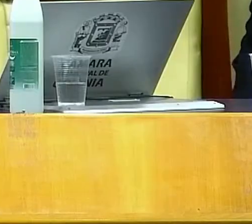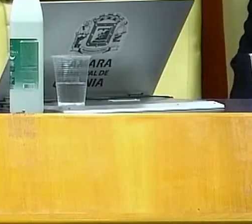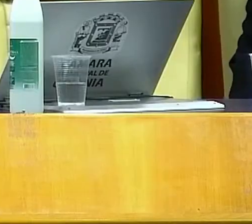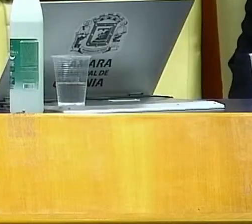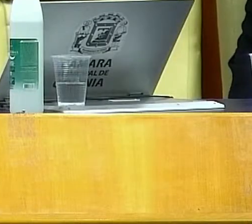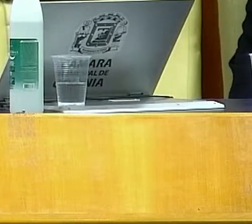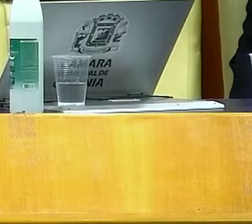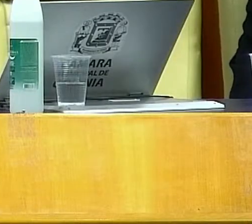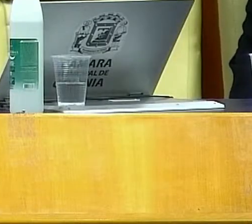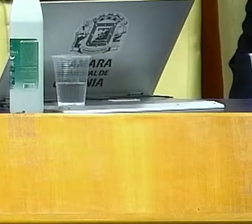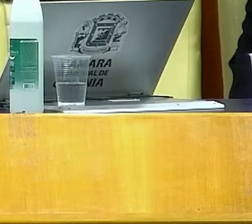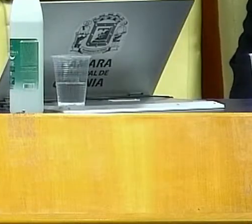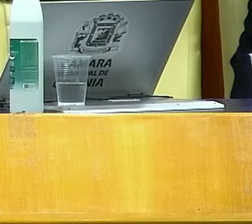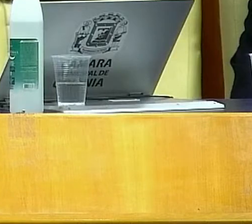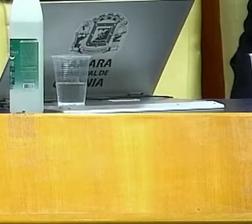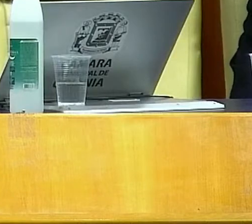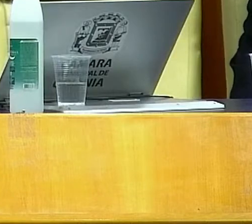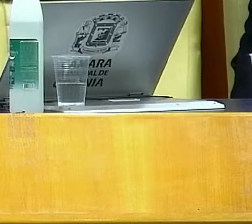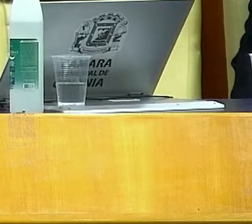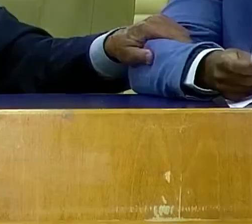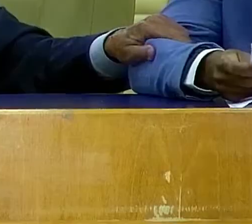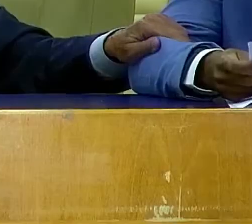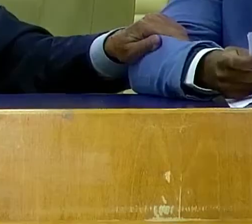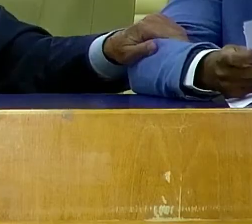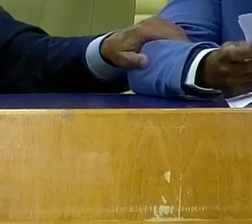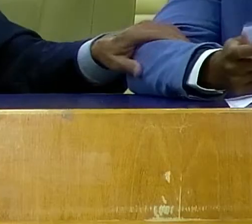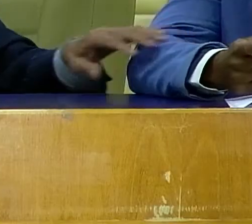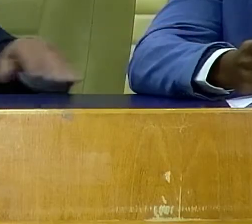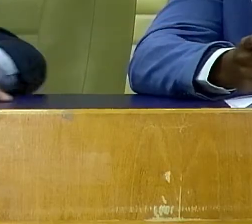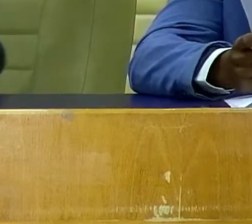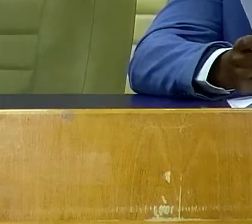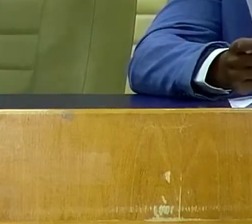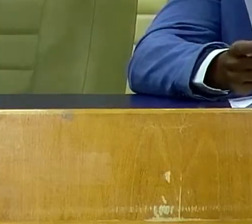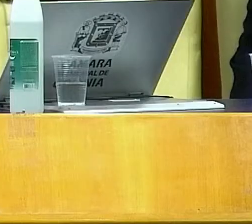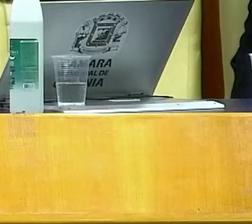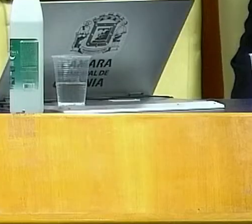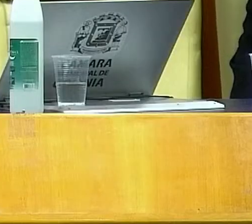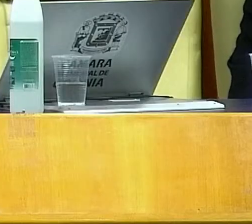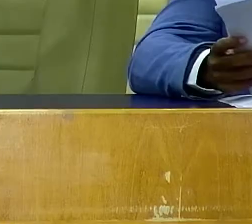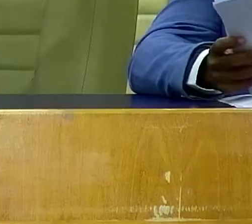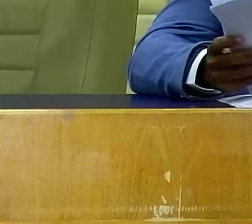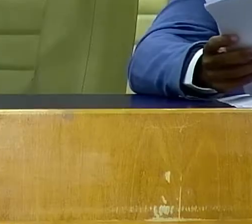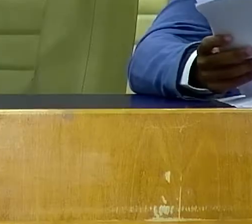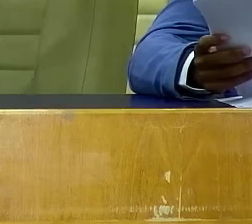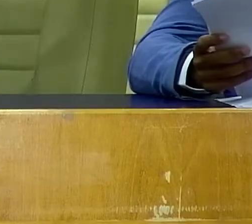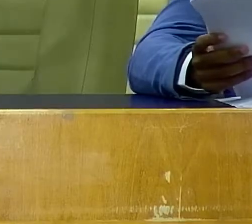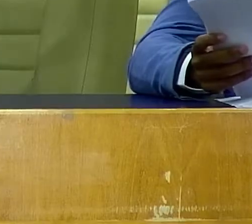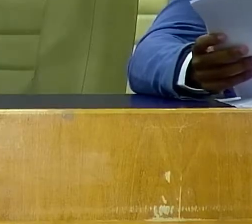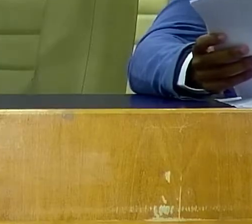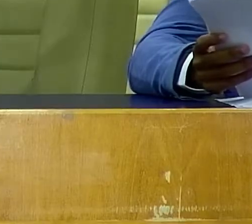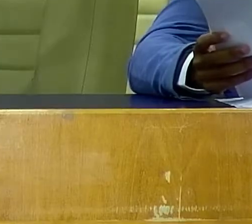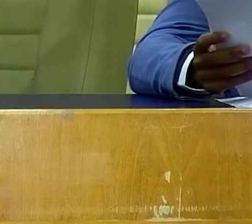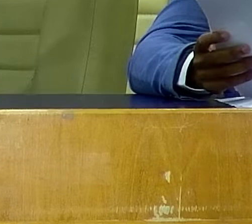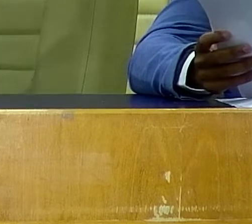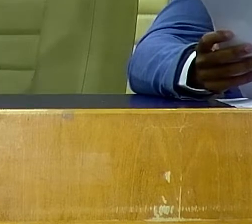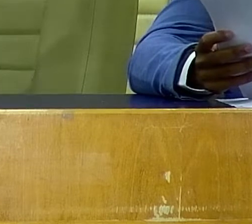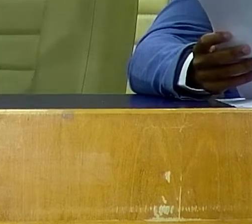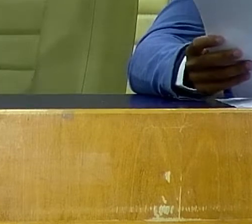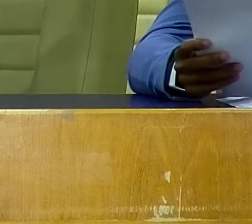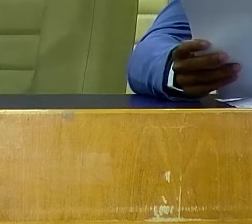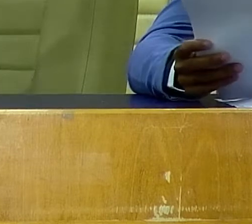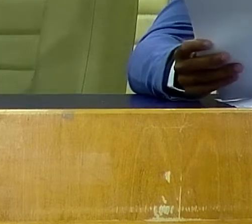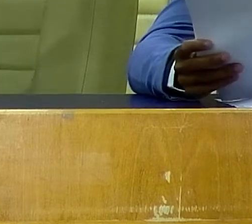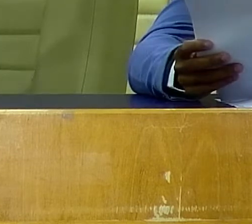Vereador Tiago retornou ao plenário. Chegou, Tiago Ghiotti. Leitura do projeto. Institui no calendário oficial do município de Goiânia a semana